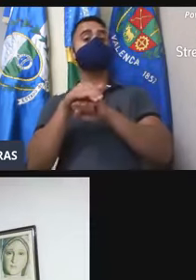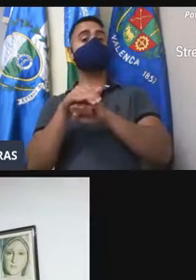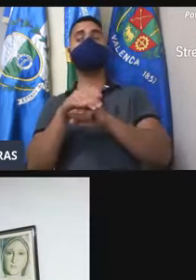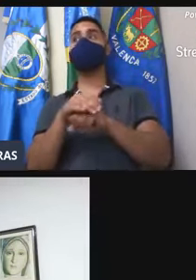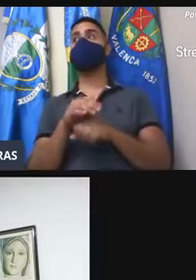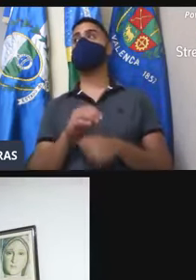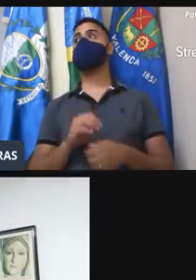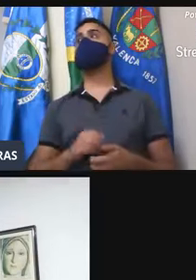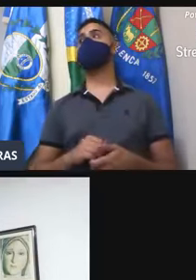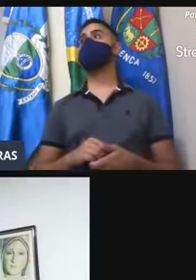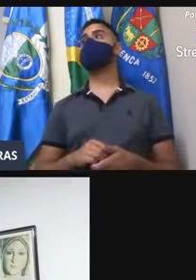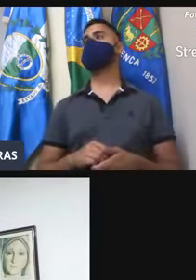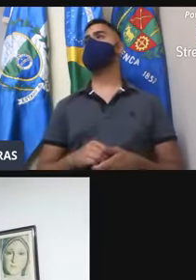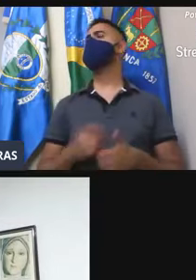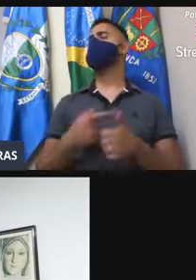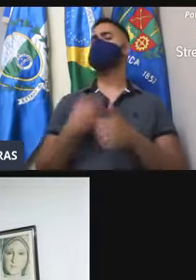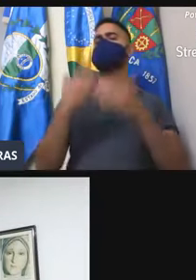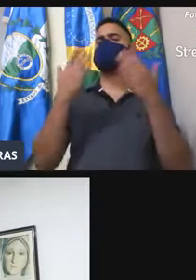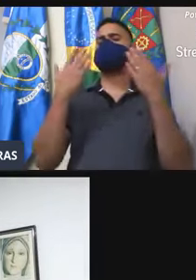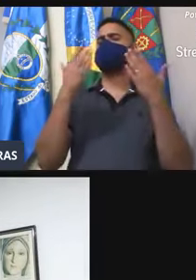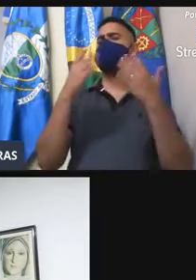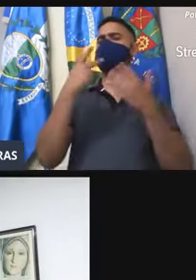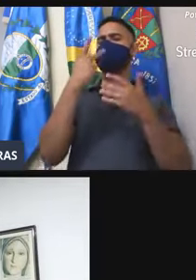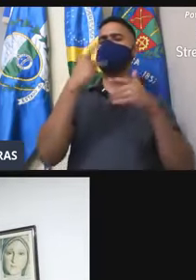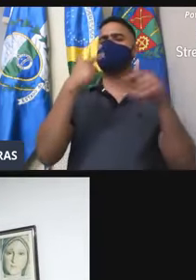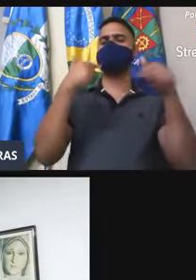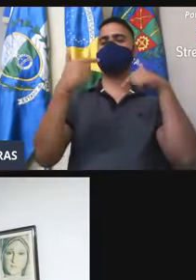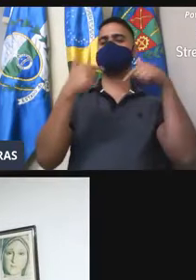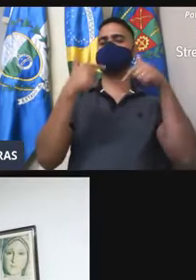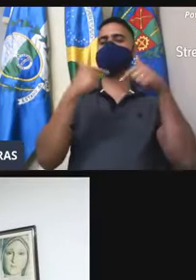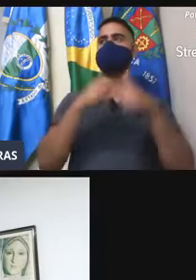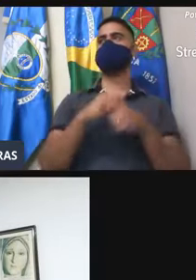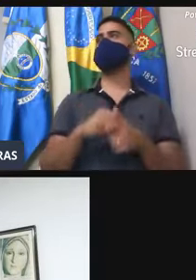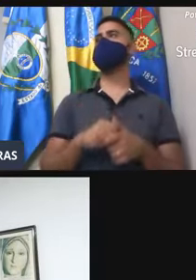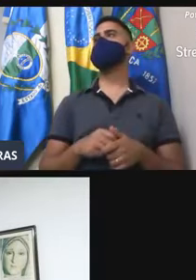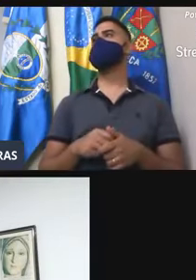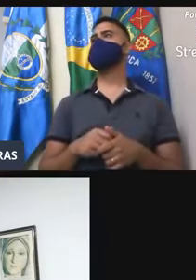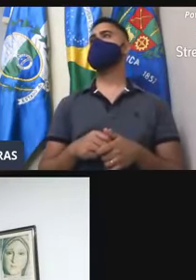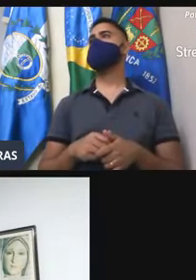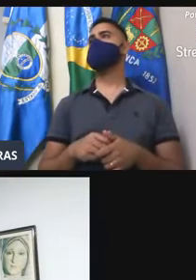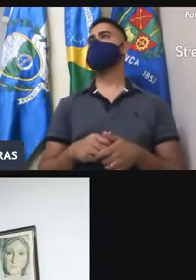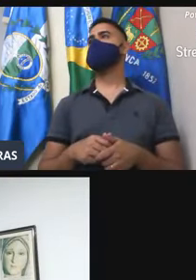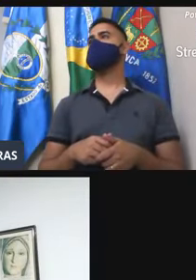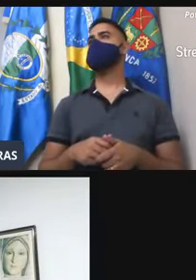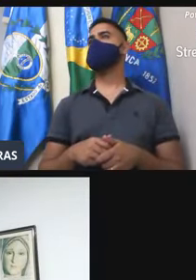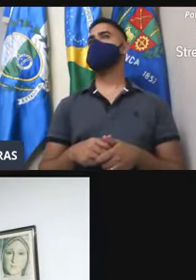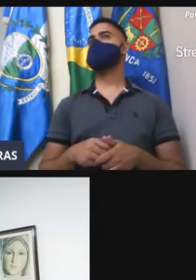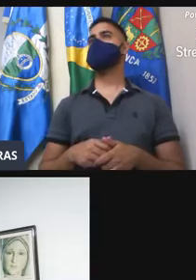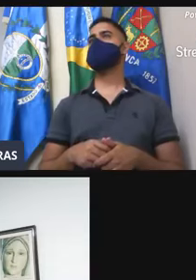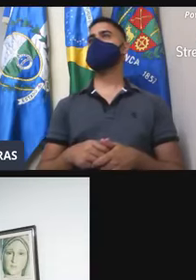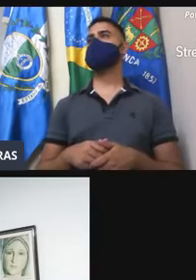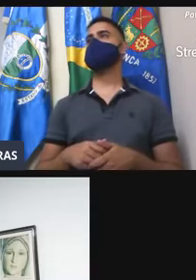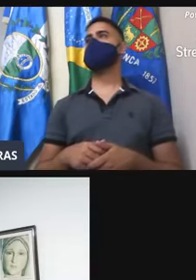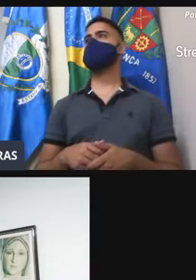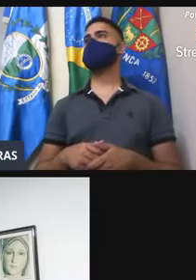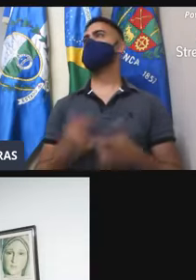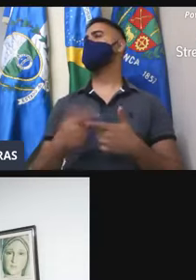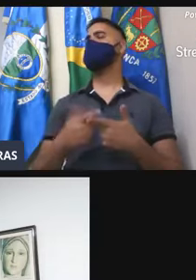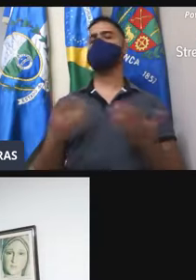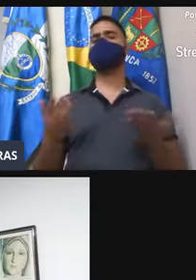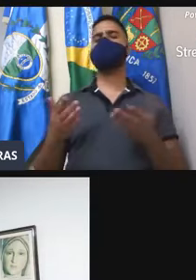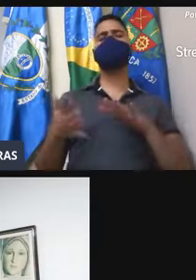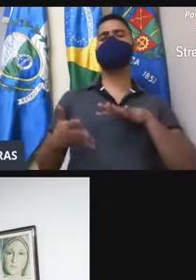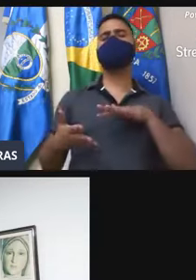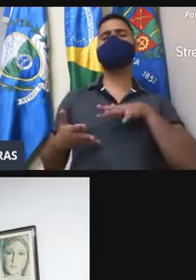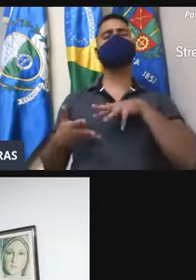Igualmente, professor Rafael, parabenizar pelo seu trabalho. Principalmente num momento que atravessamos no mundo